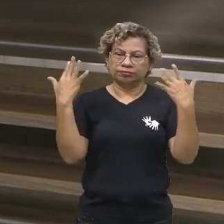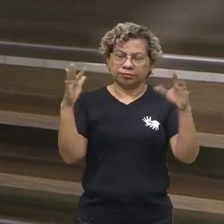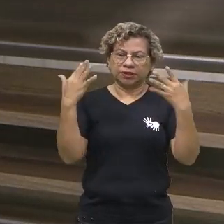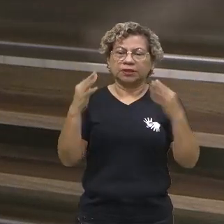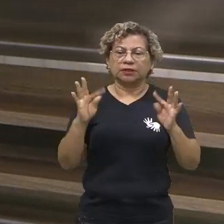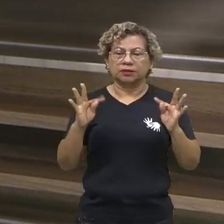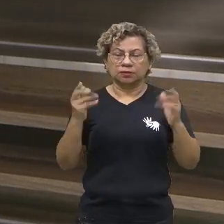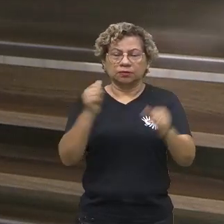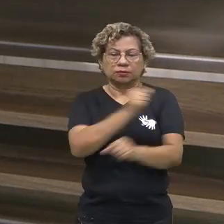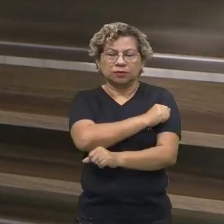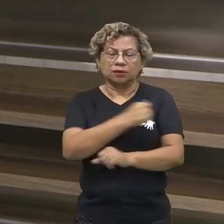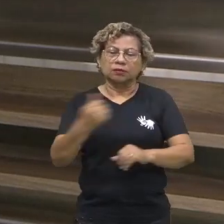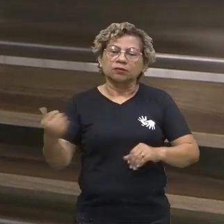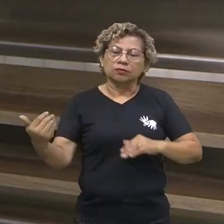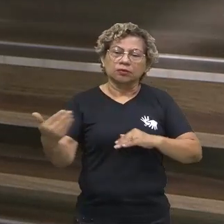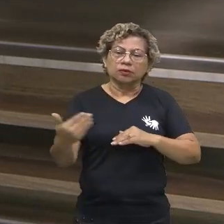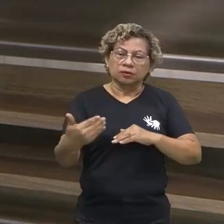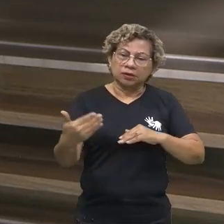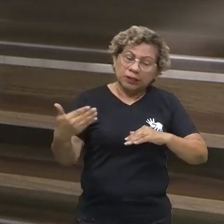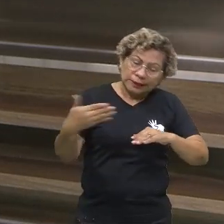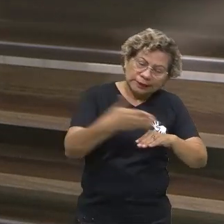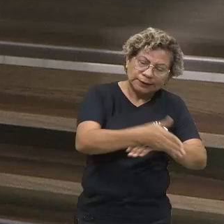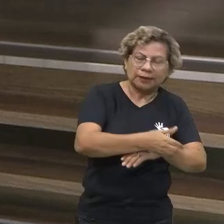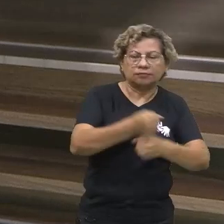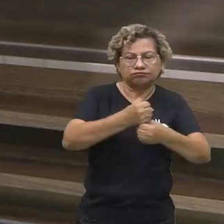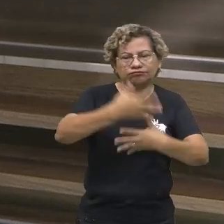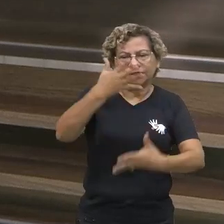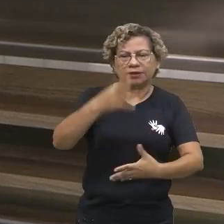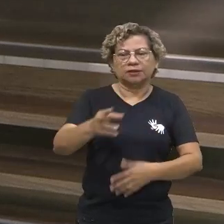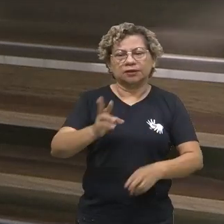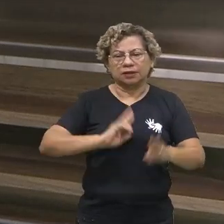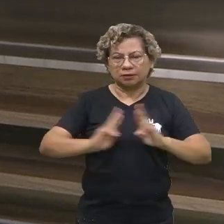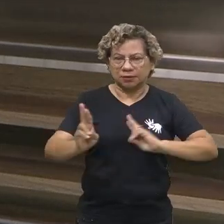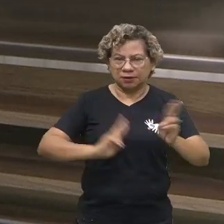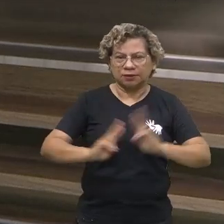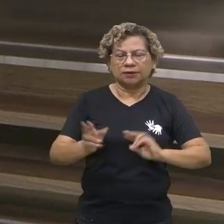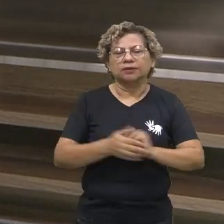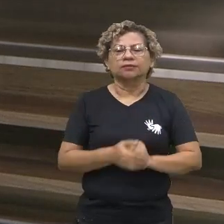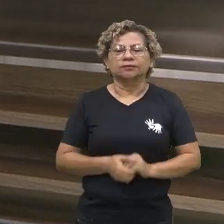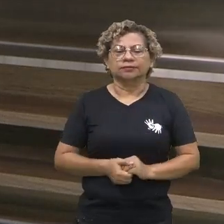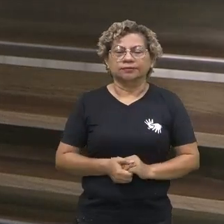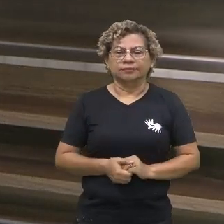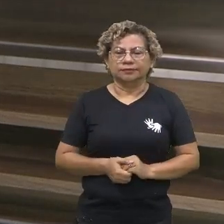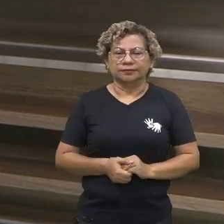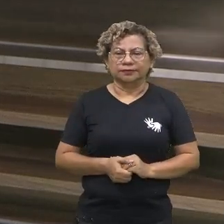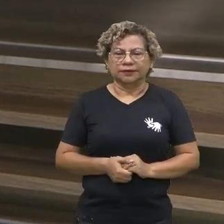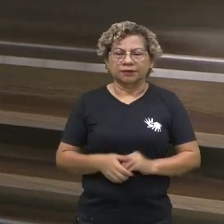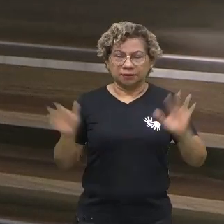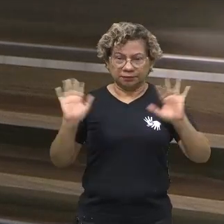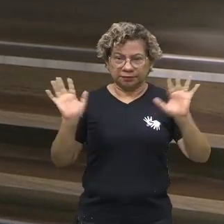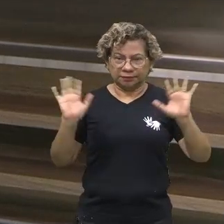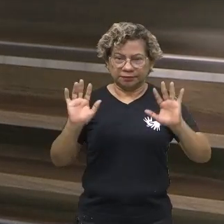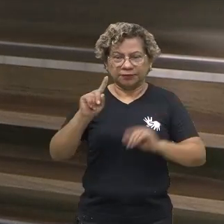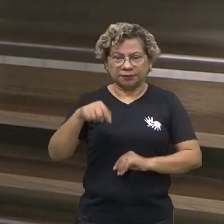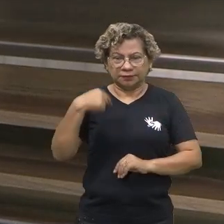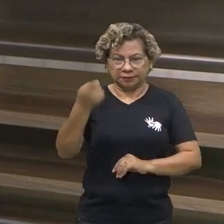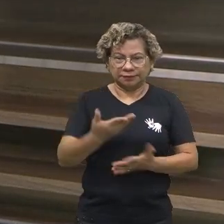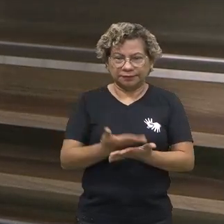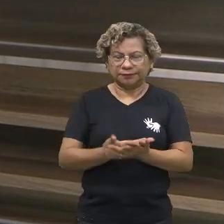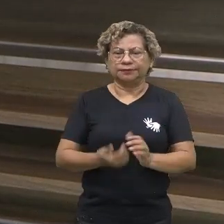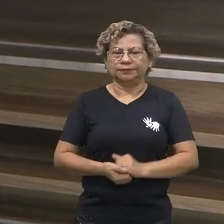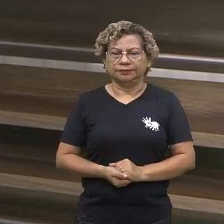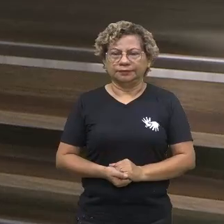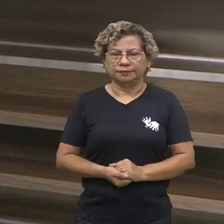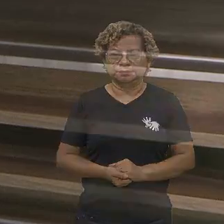que participaram. Contamos sempre com a participação de vocês no Exercitando e até a nossa